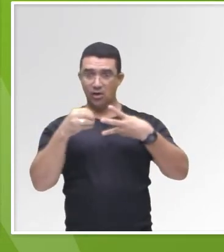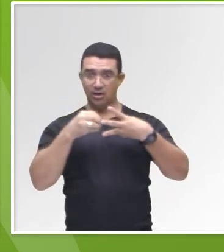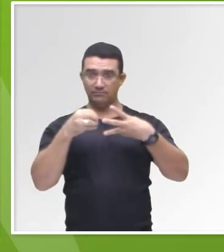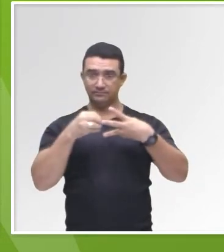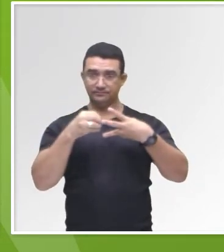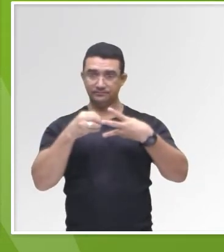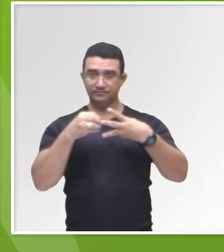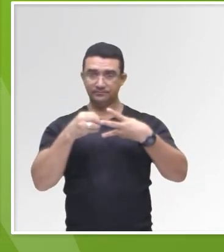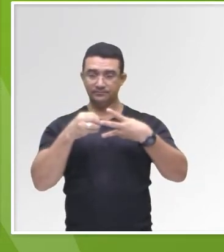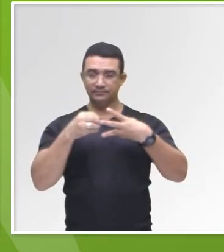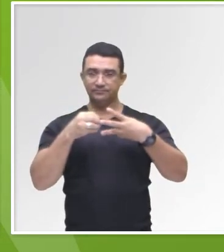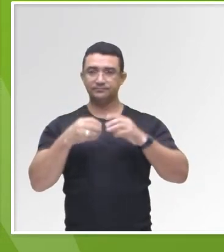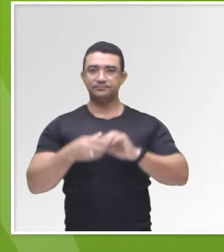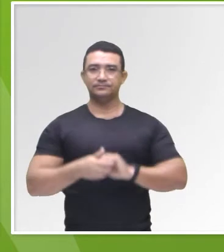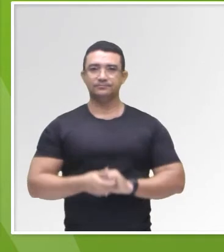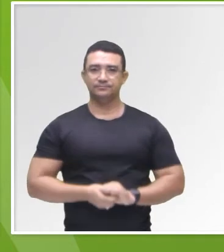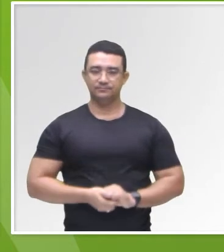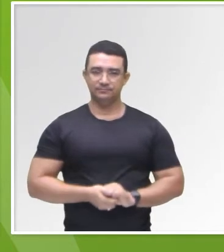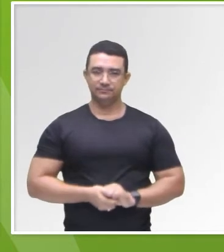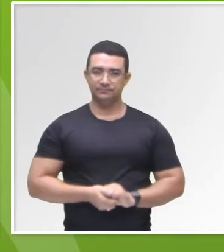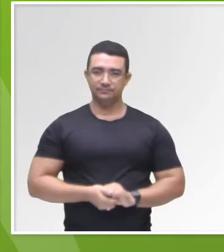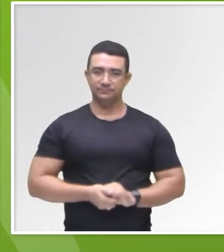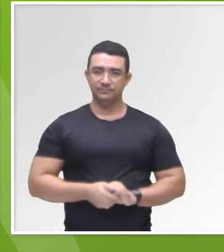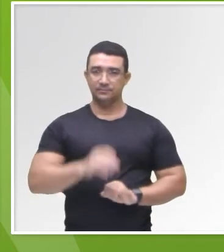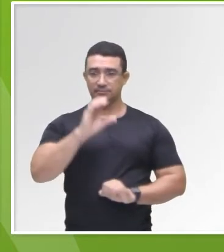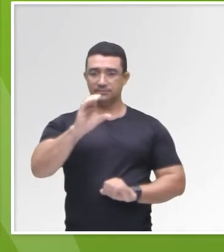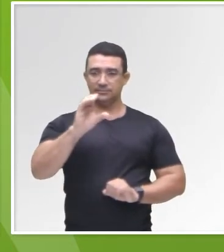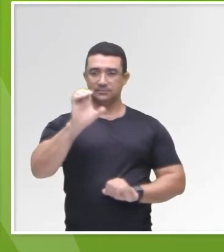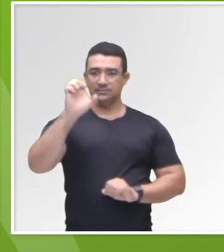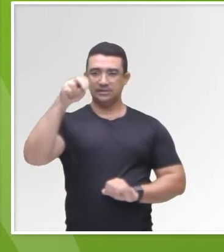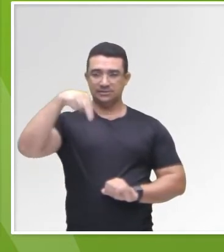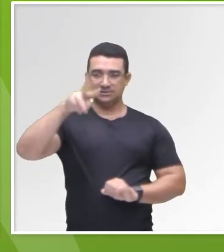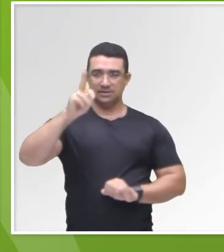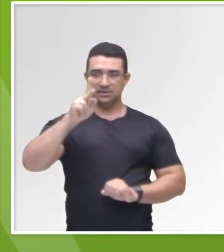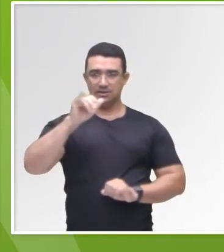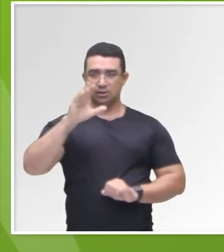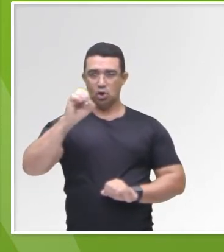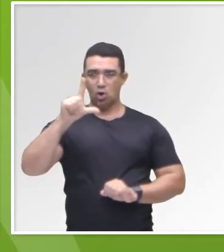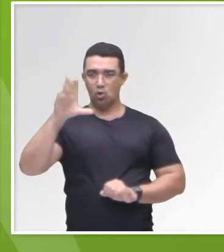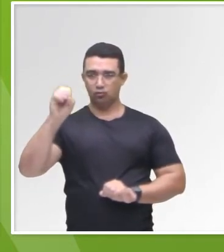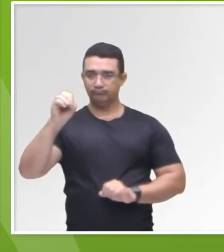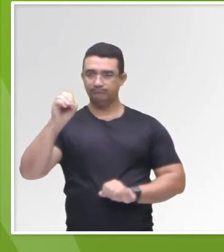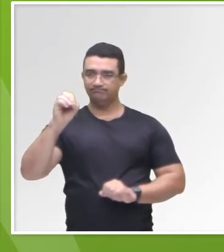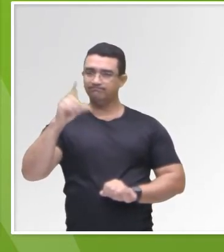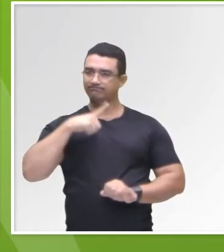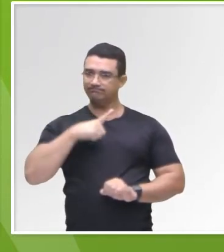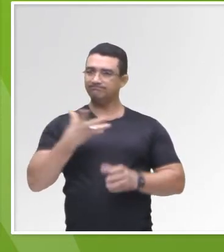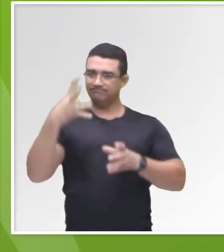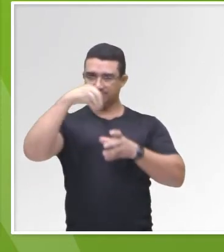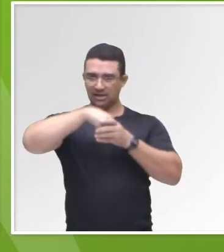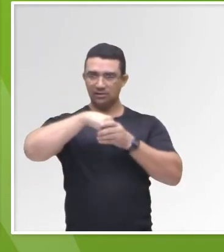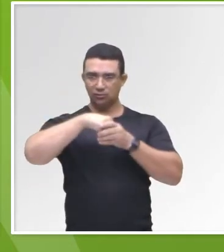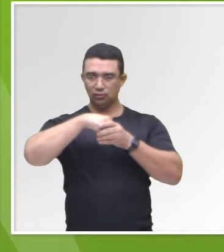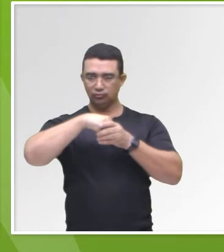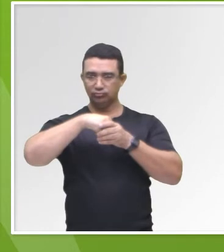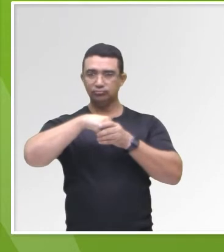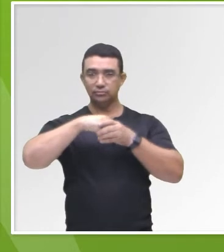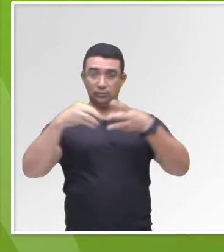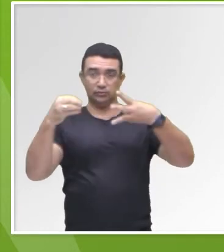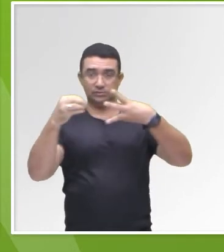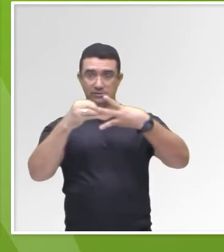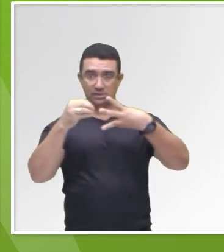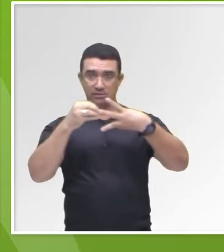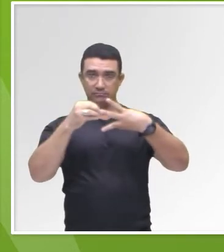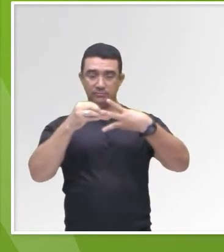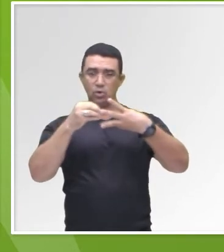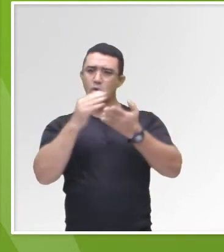gente sabe, o centríolo ele está localizado no interior da nossa célula. No processo de divisão celular, no caso da